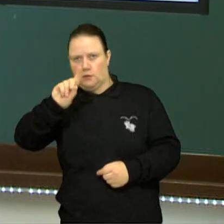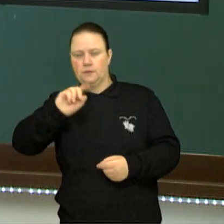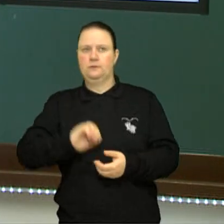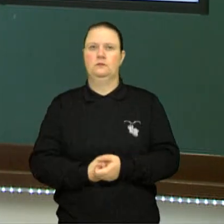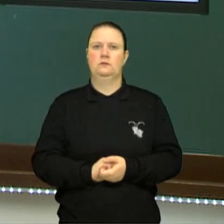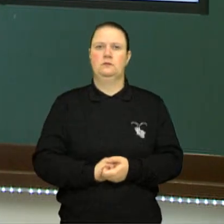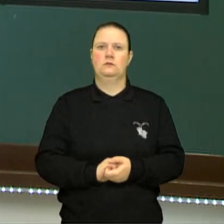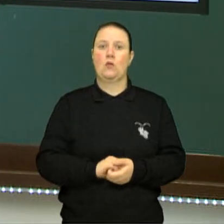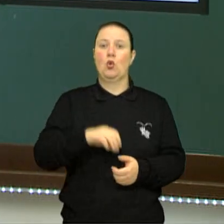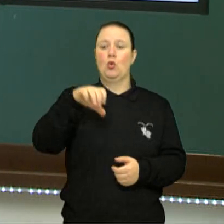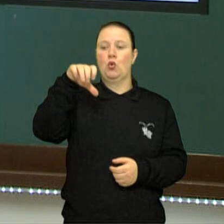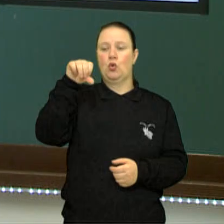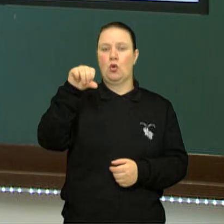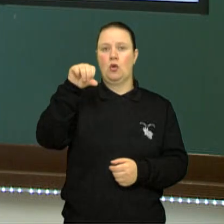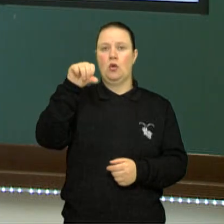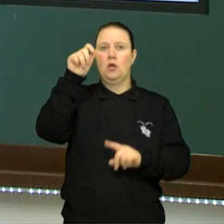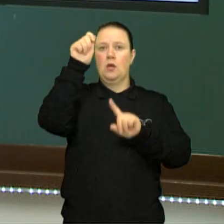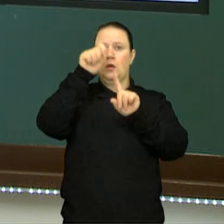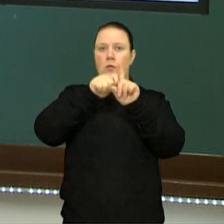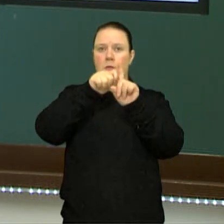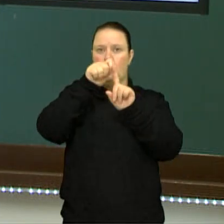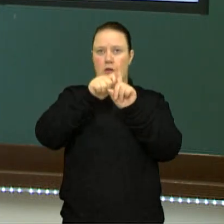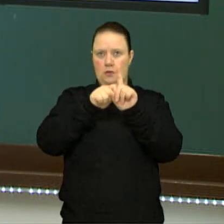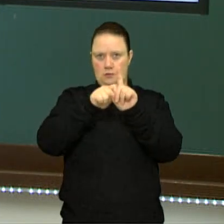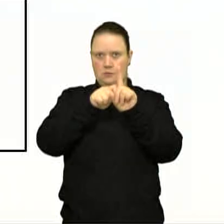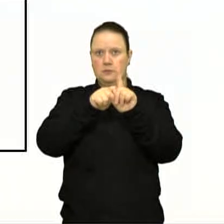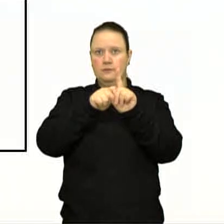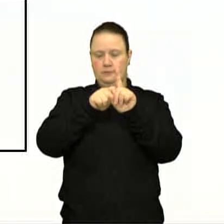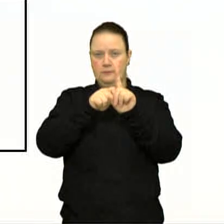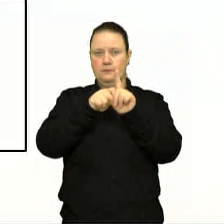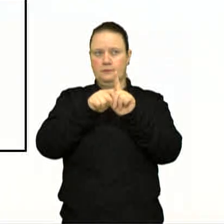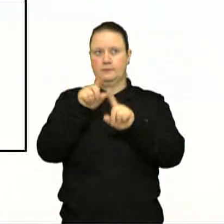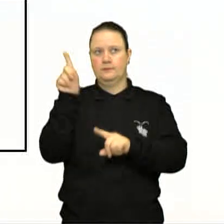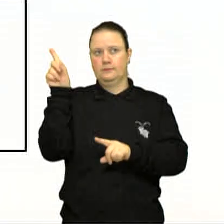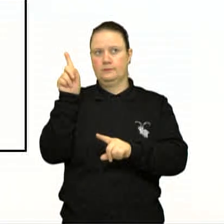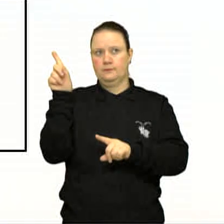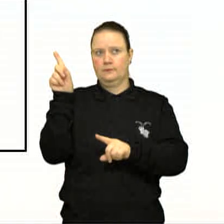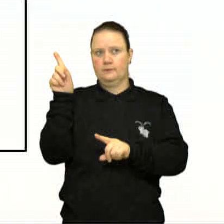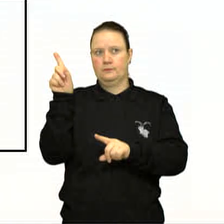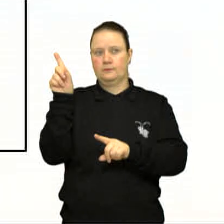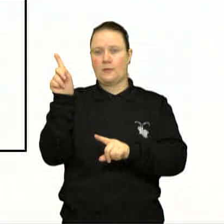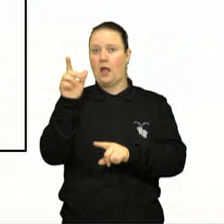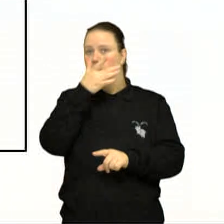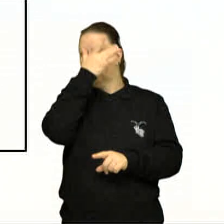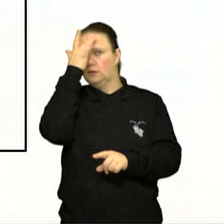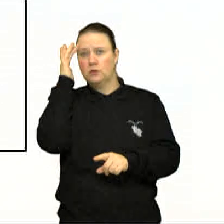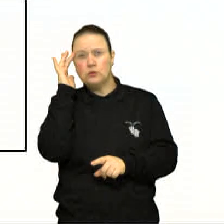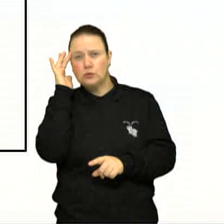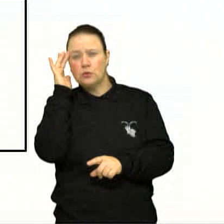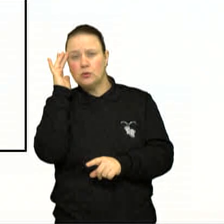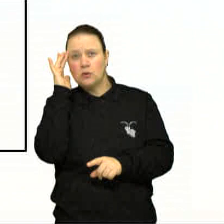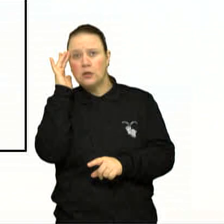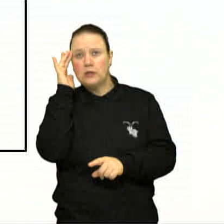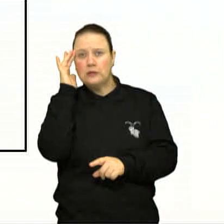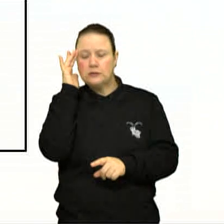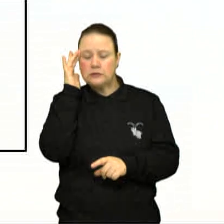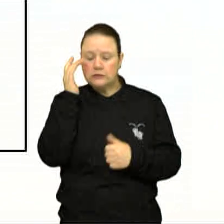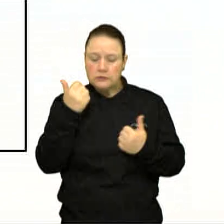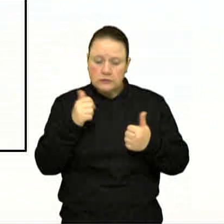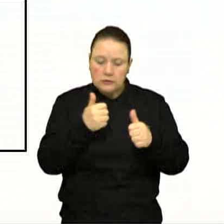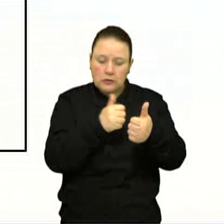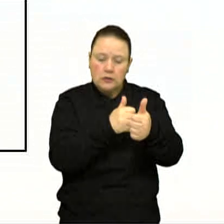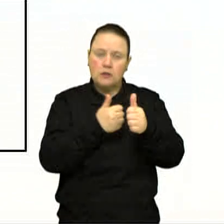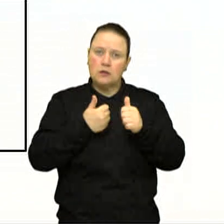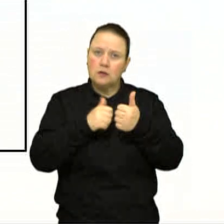nono mês, né? É o mês do Ramadã, tá bom? Então, o fiel ele não deve ingerir alimento nem água